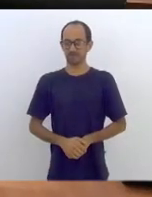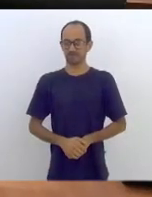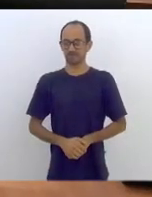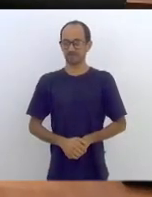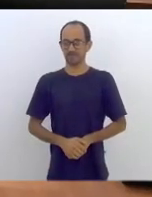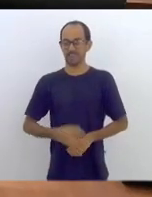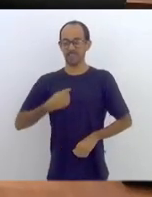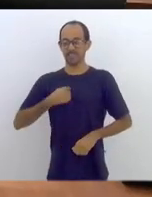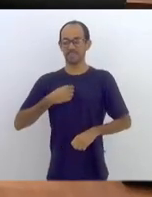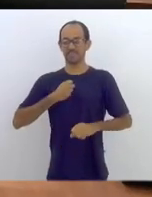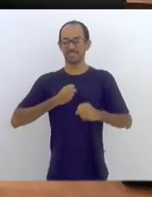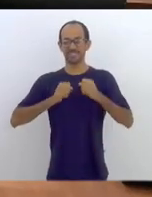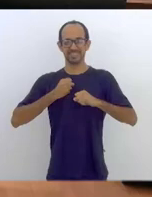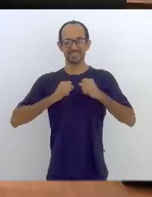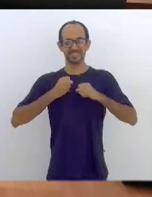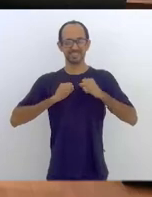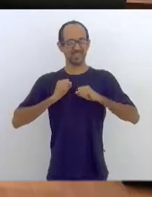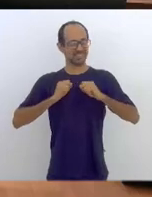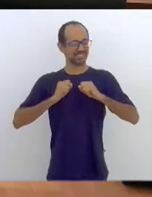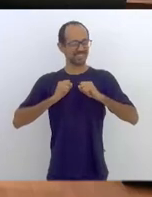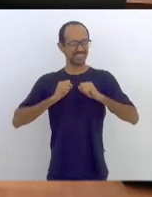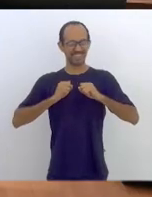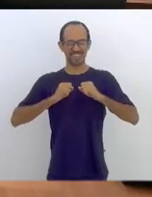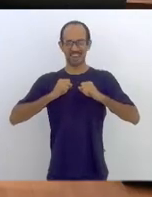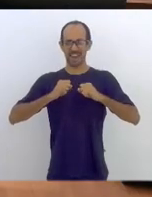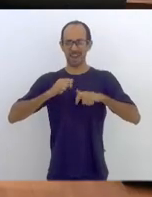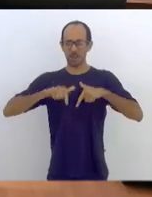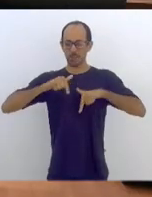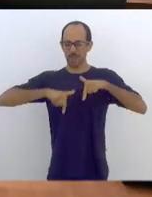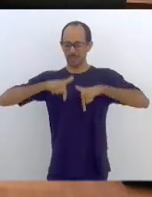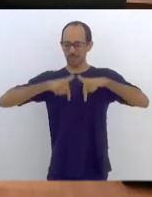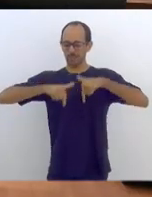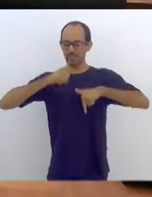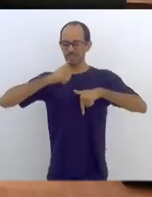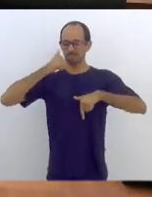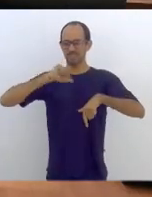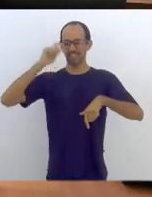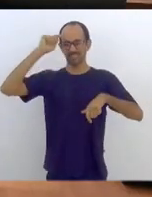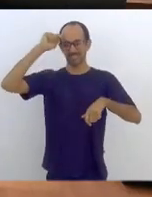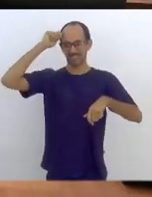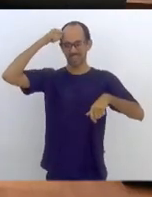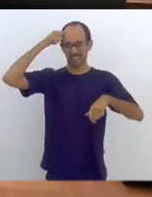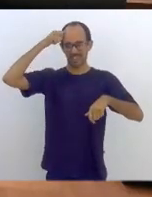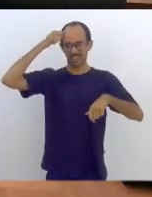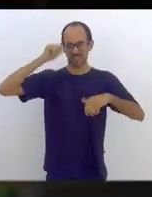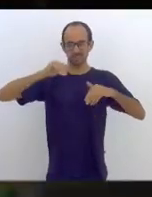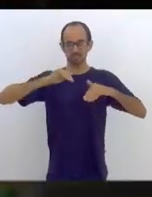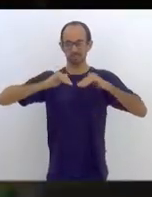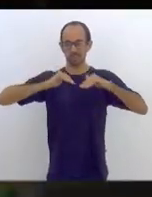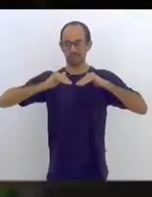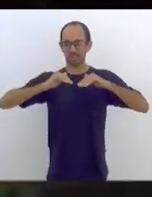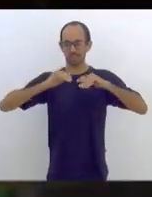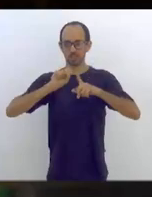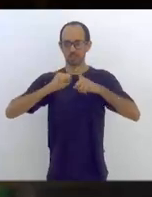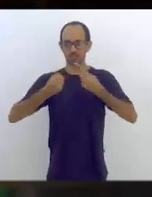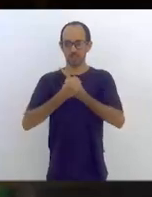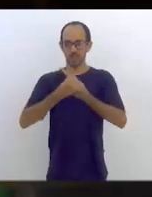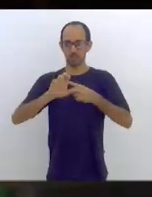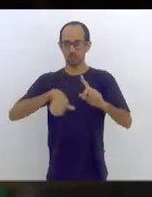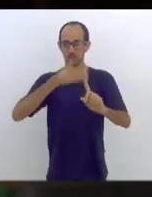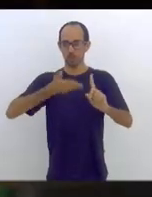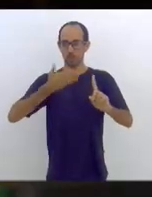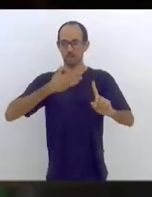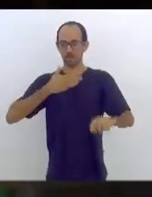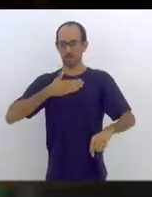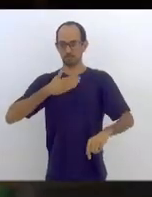Rosa, ativista do movimento de mulheres negras, movimento social. É muito me honra